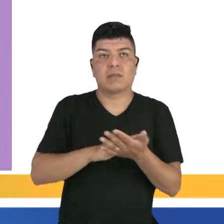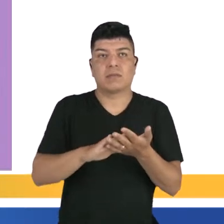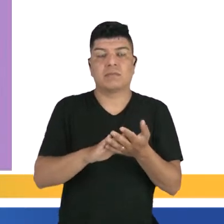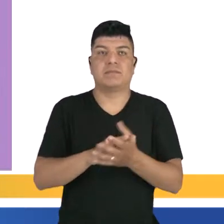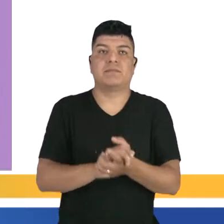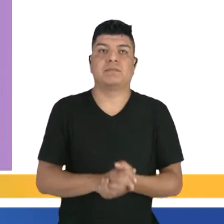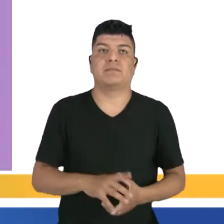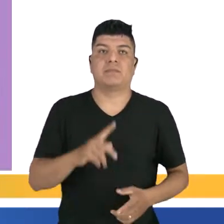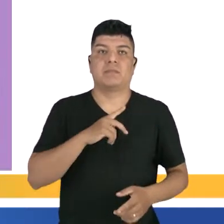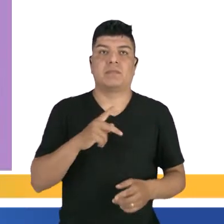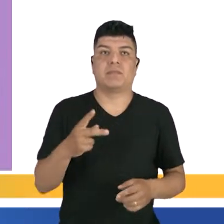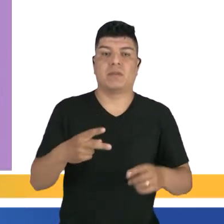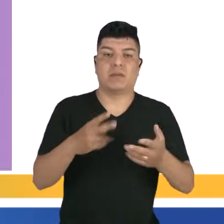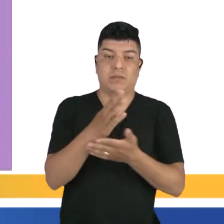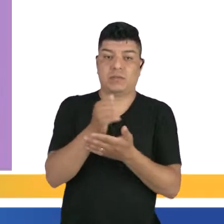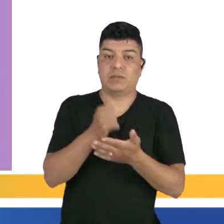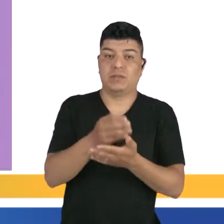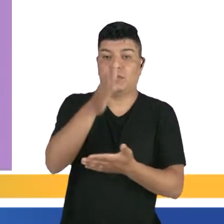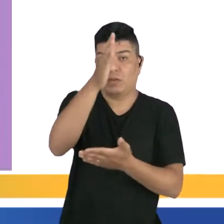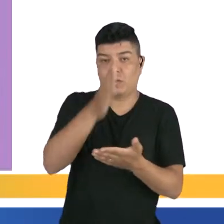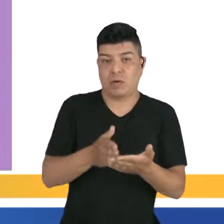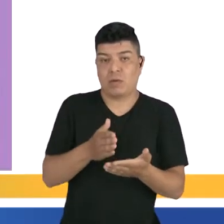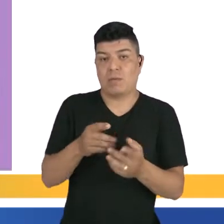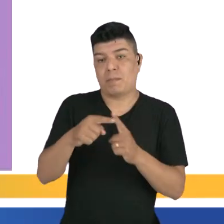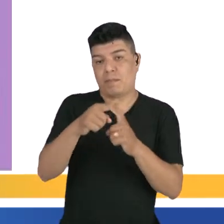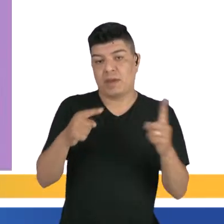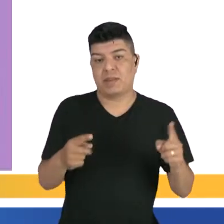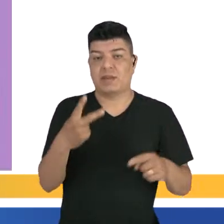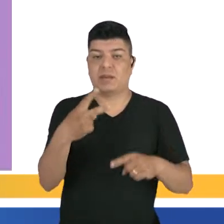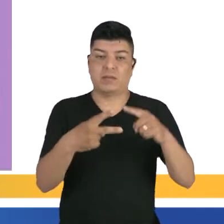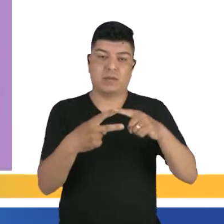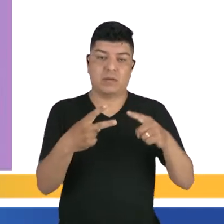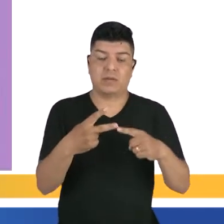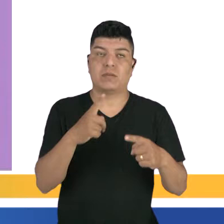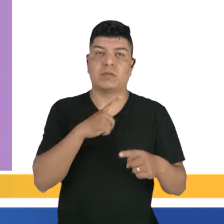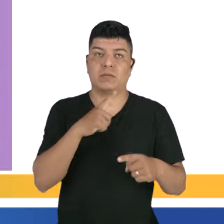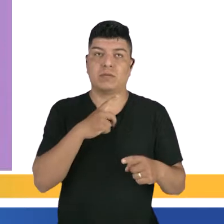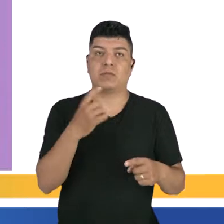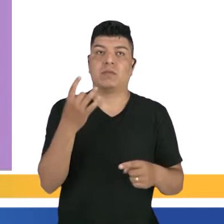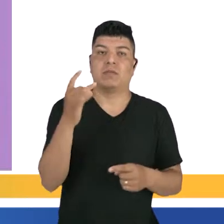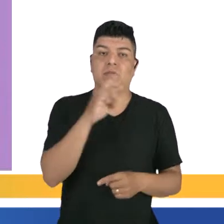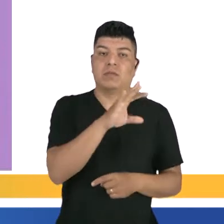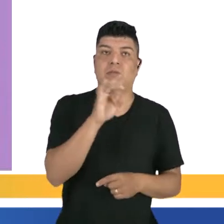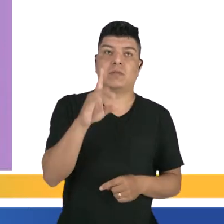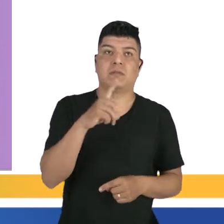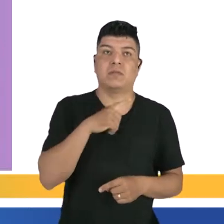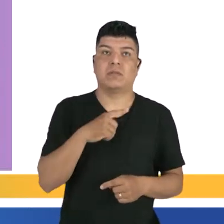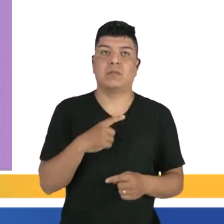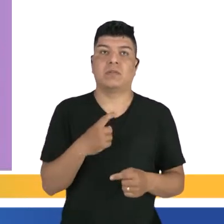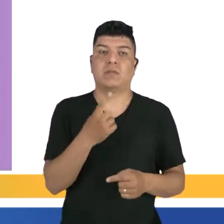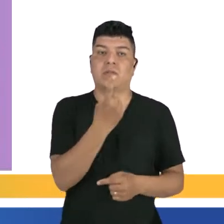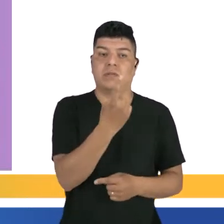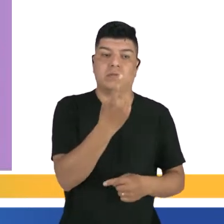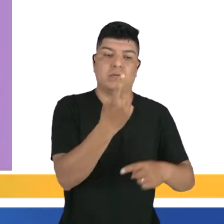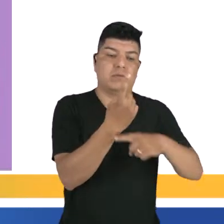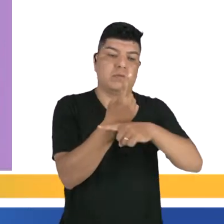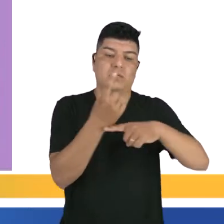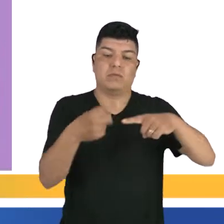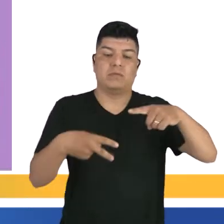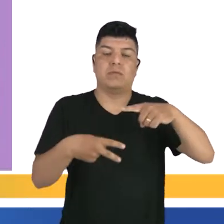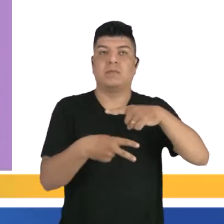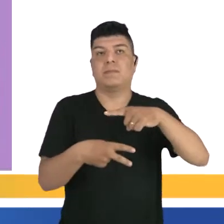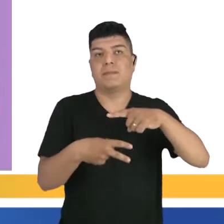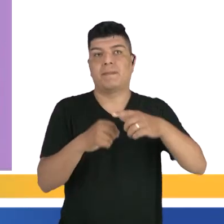inteiro. Se eu divido ela ao meio, eu tenho 2 partes. Então, cada parte dessa aqui é 1/2, que eu chamo